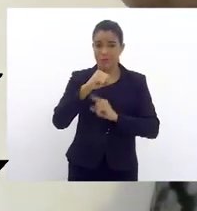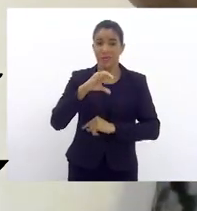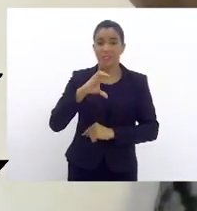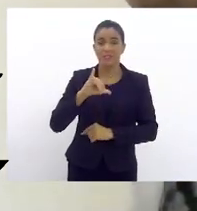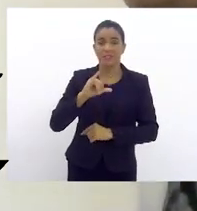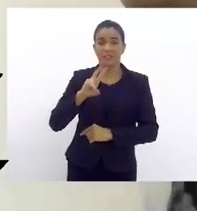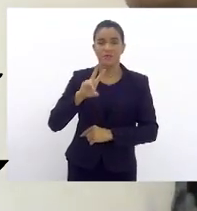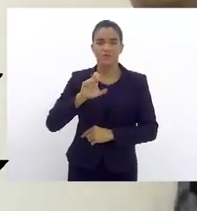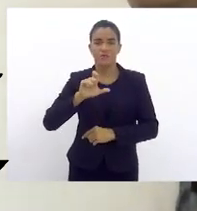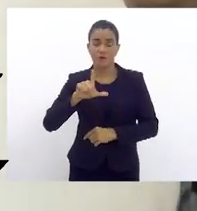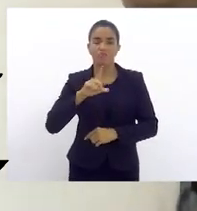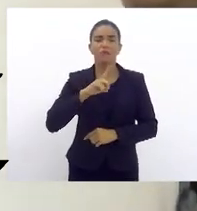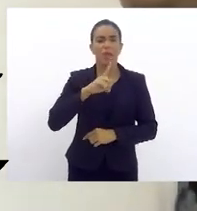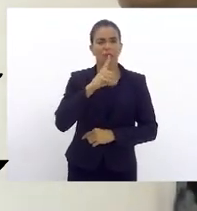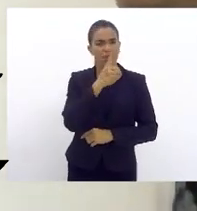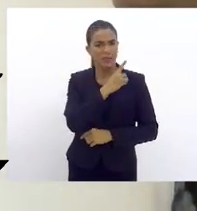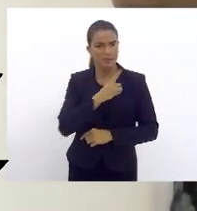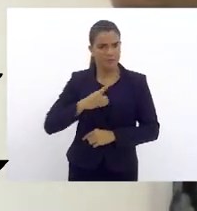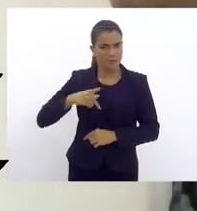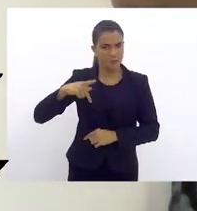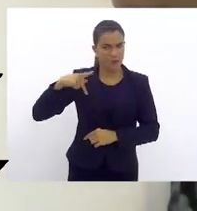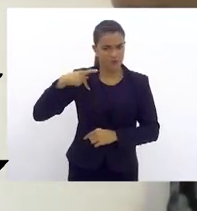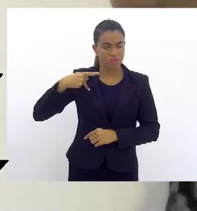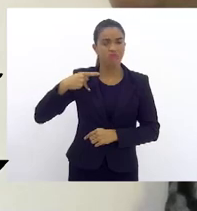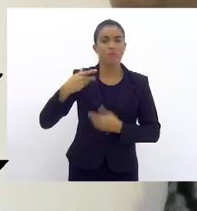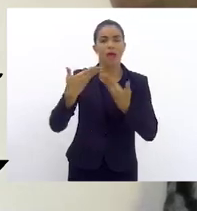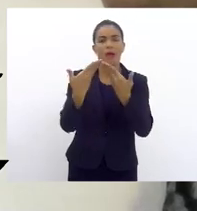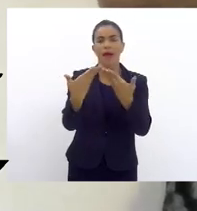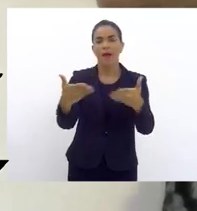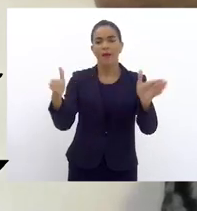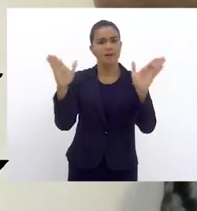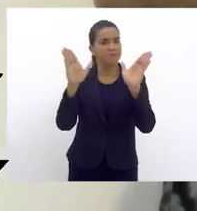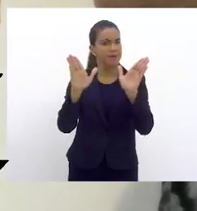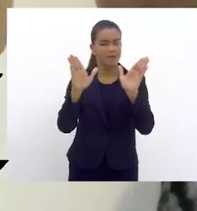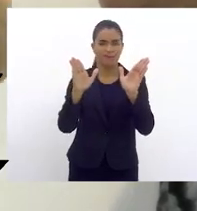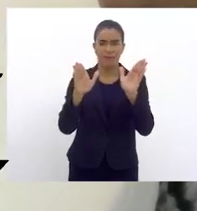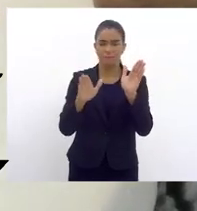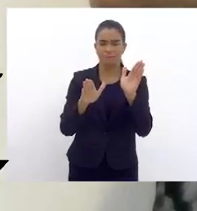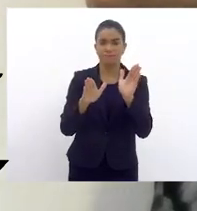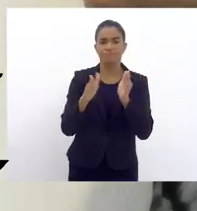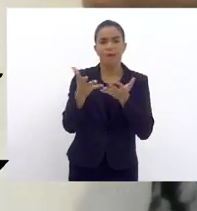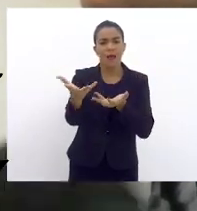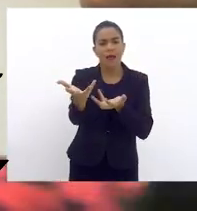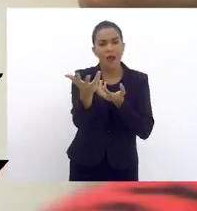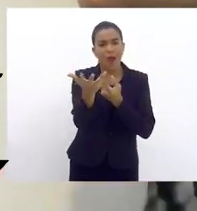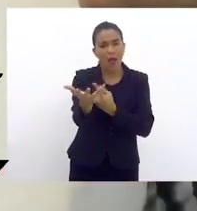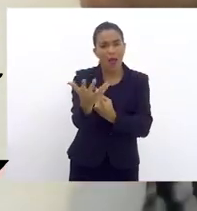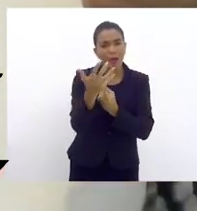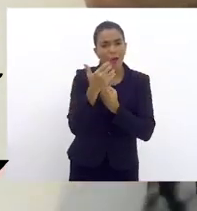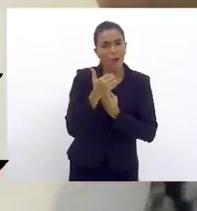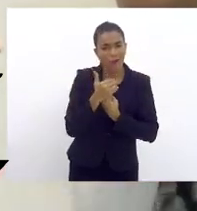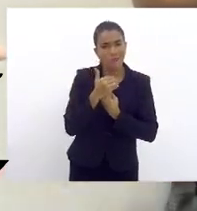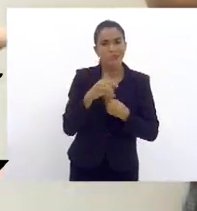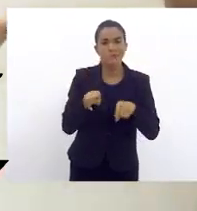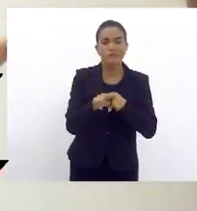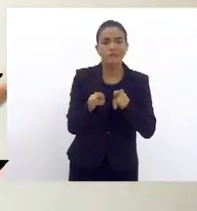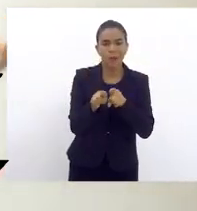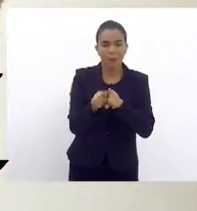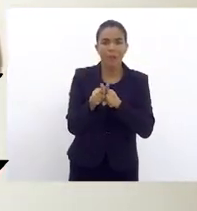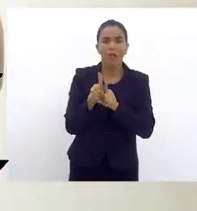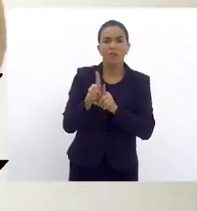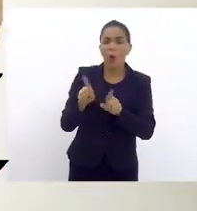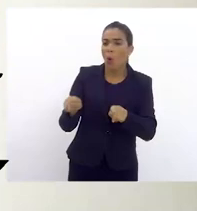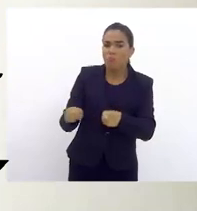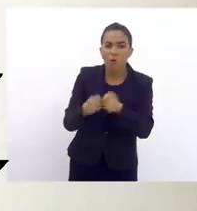que tem na Defensoria sempre a porta aberta é para acolhimento para reclamação de quaisquer revelações de